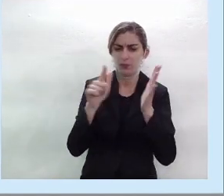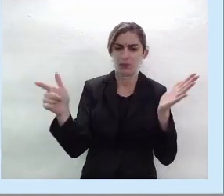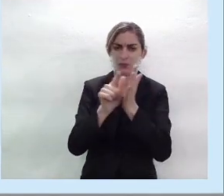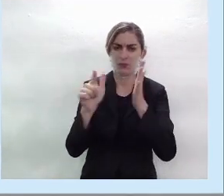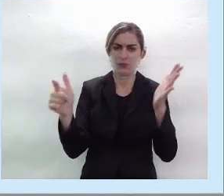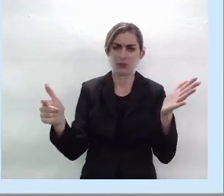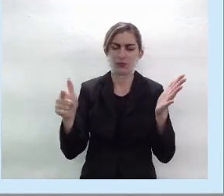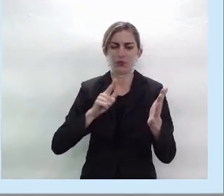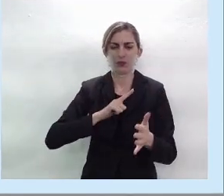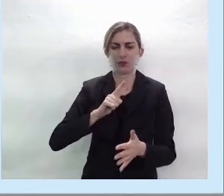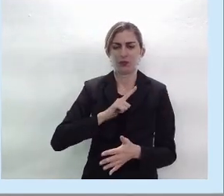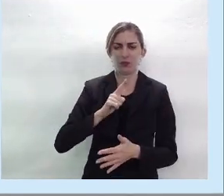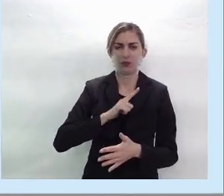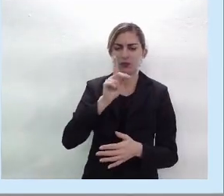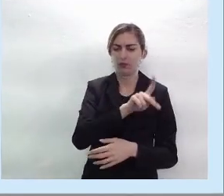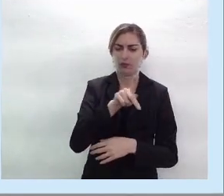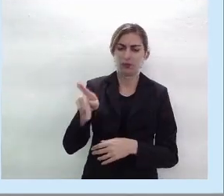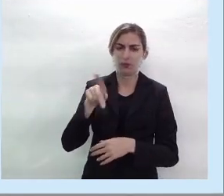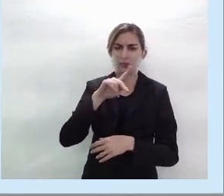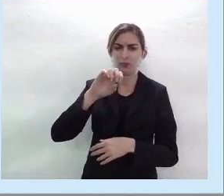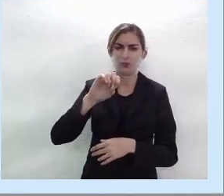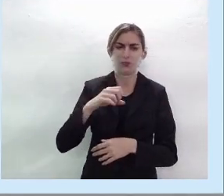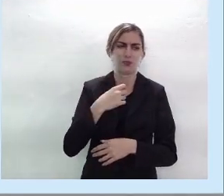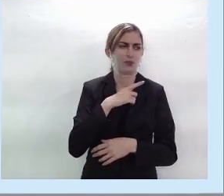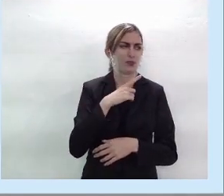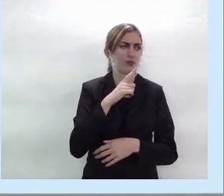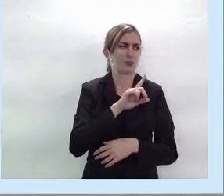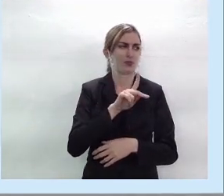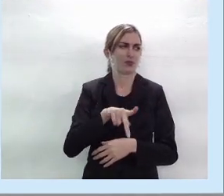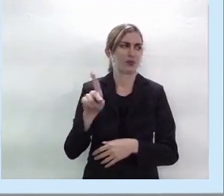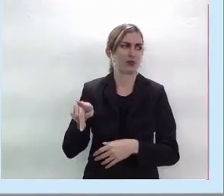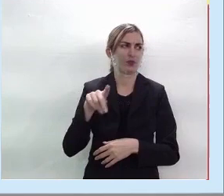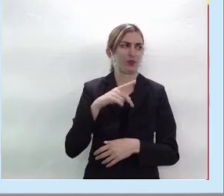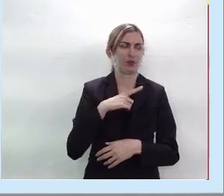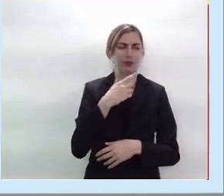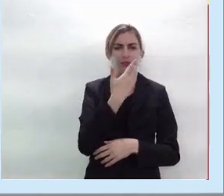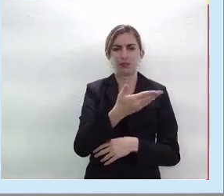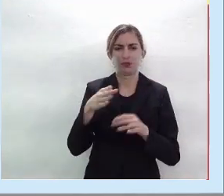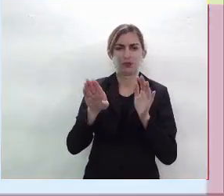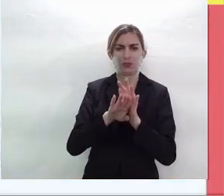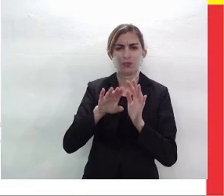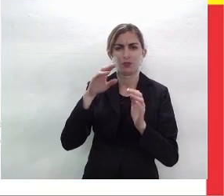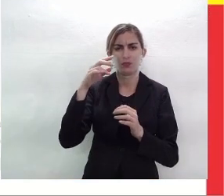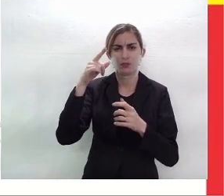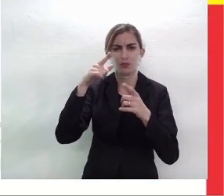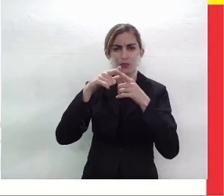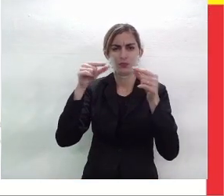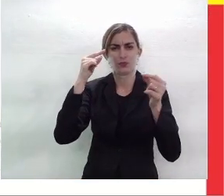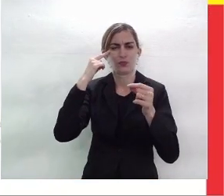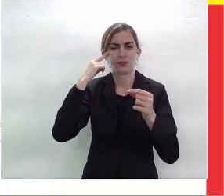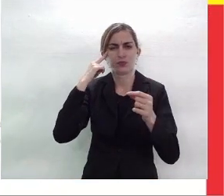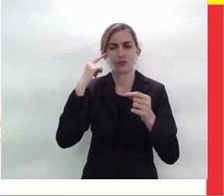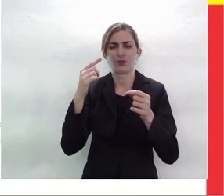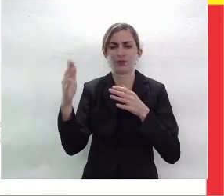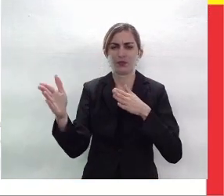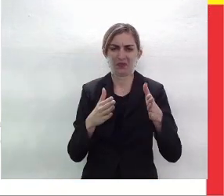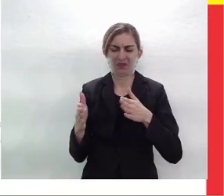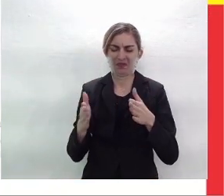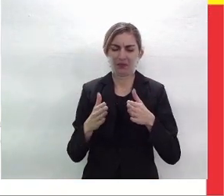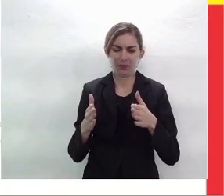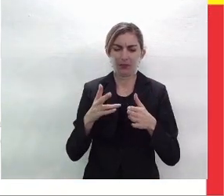em jornais, que o professor Sada Miyako chegou do Japão também na